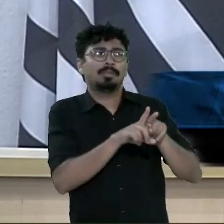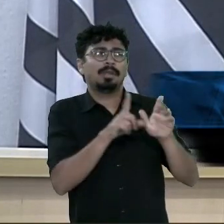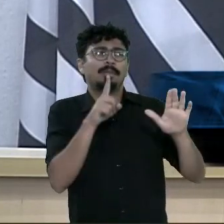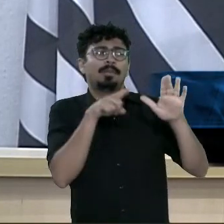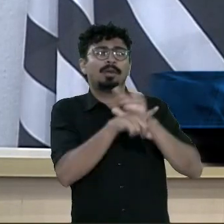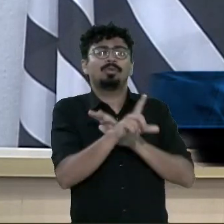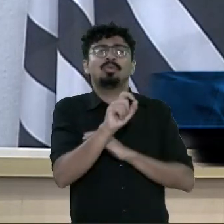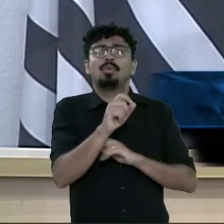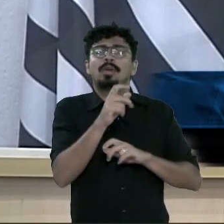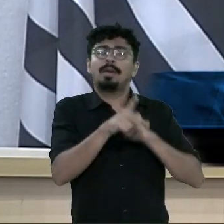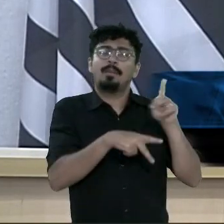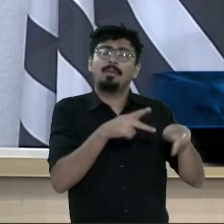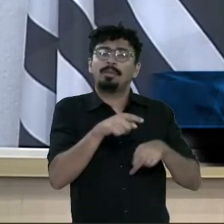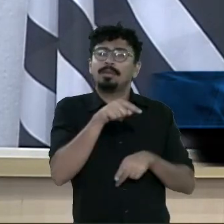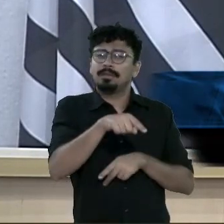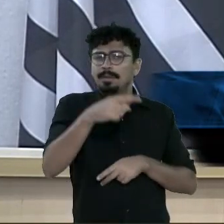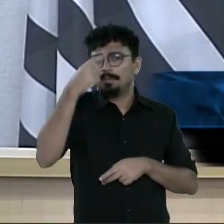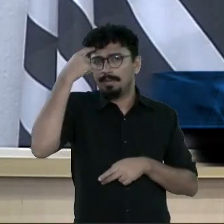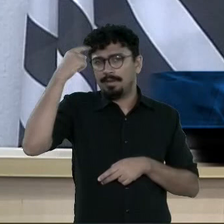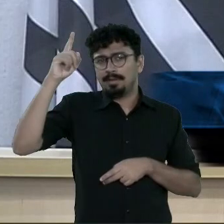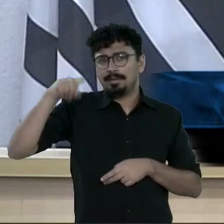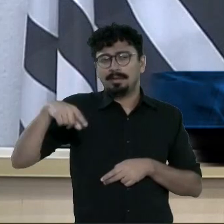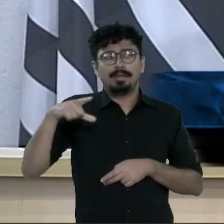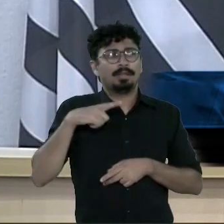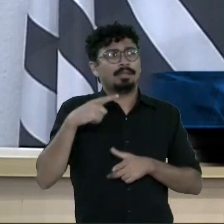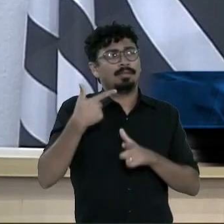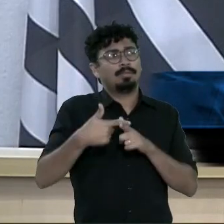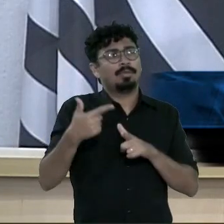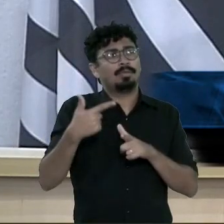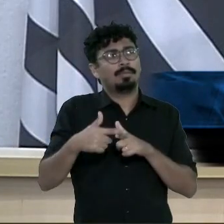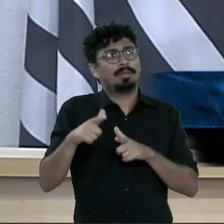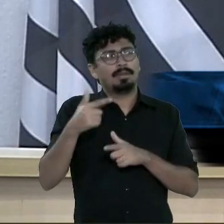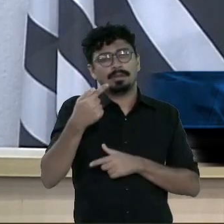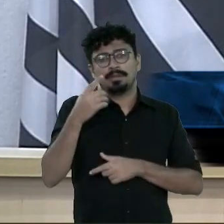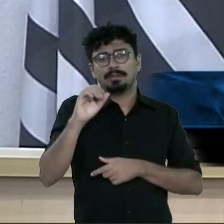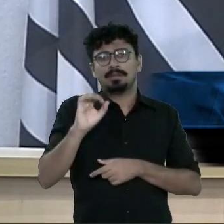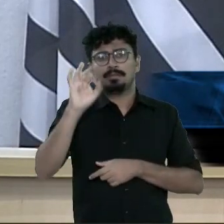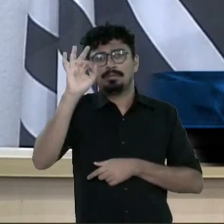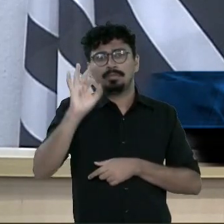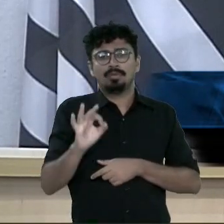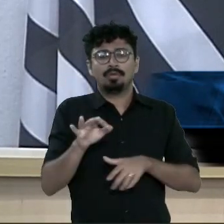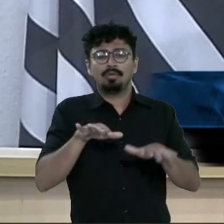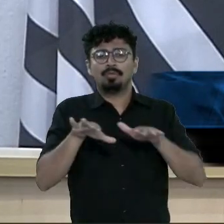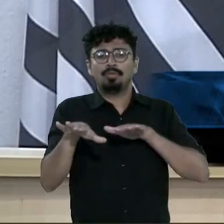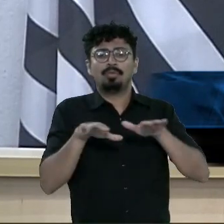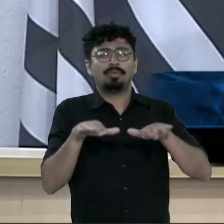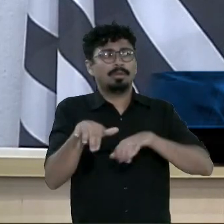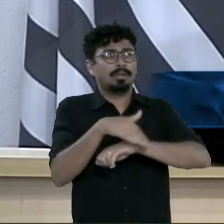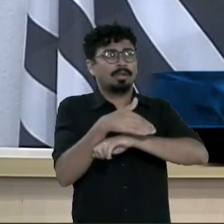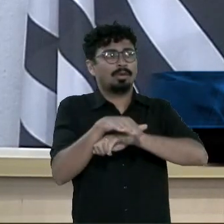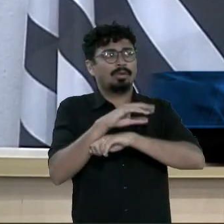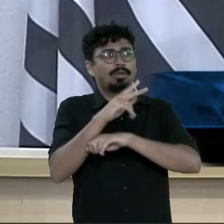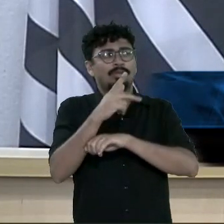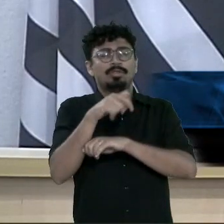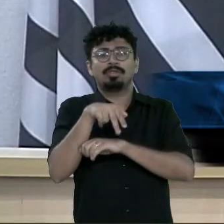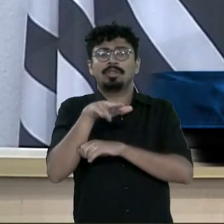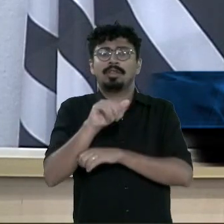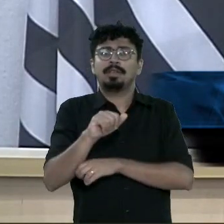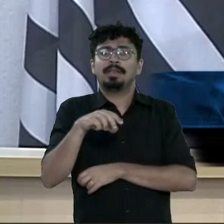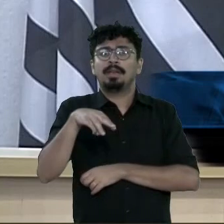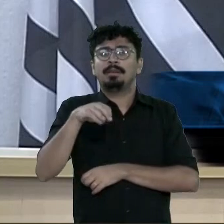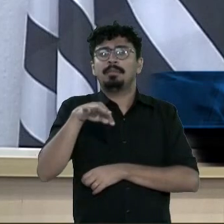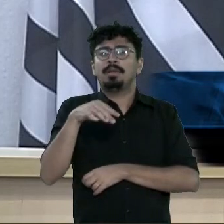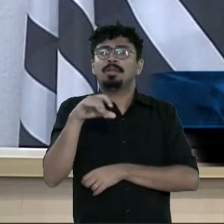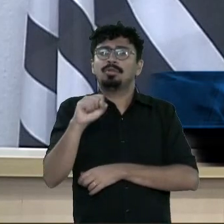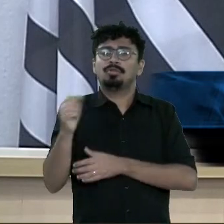que a população acha. Prejudicou e acabou, destruiu 70% da movimentação na rua Chiquinha de Matos. Eu estive lá ontem,